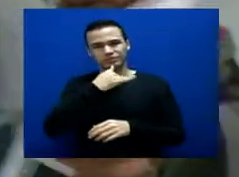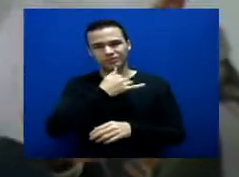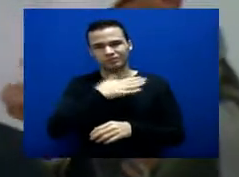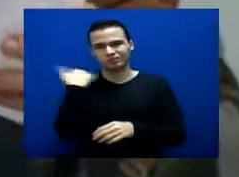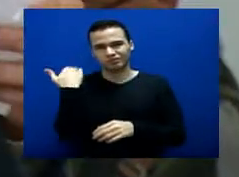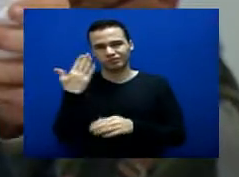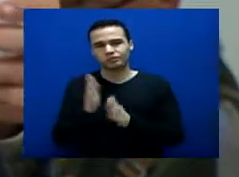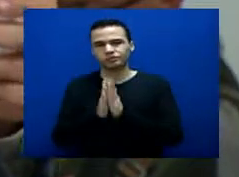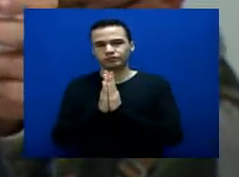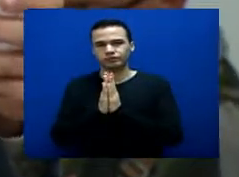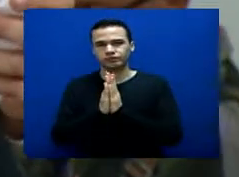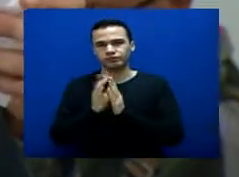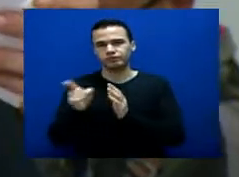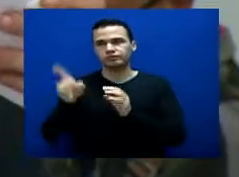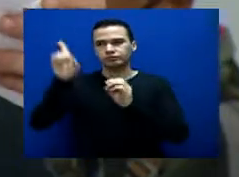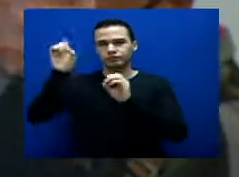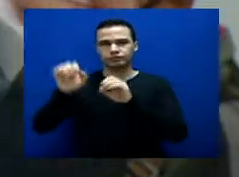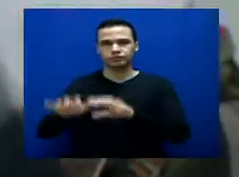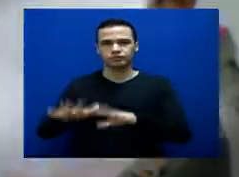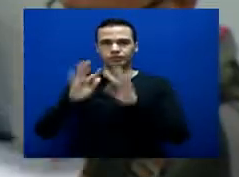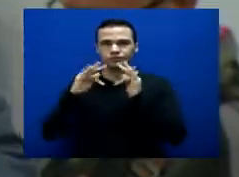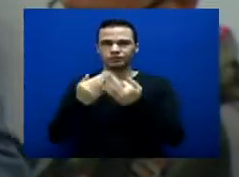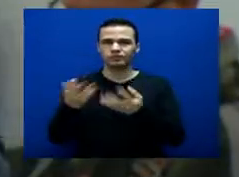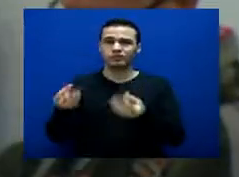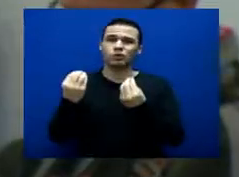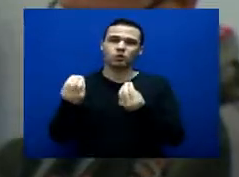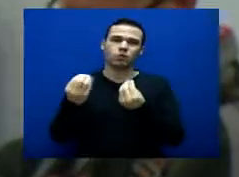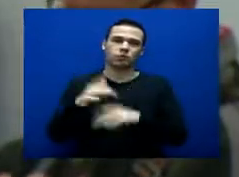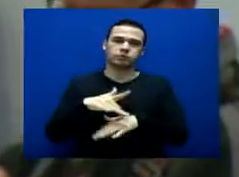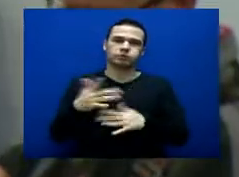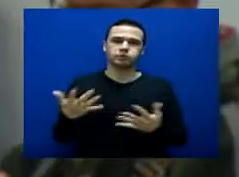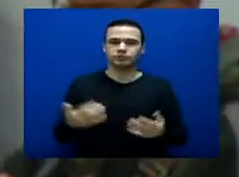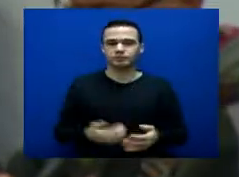favor, Militão. Que Deus abençoe, foi um absurdo o que aconteceu.